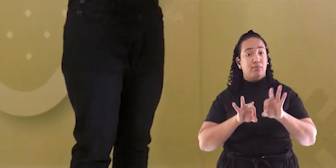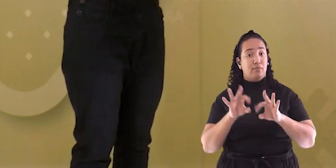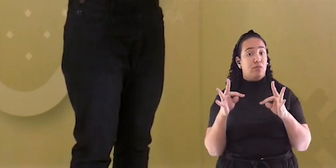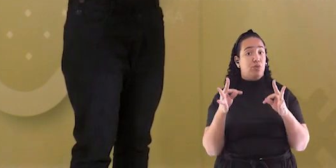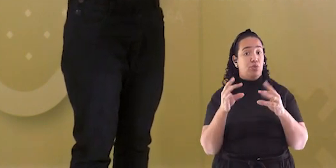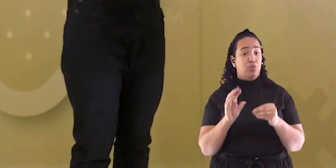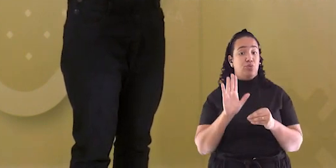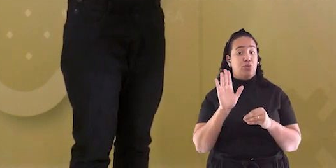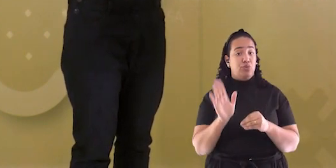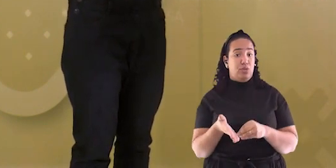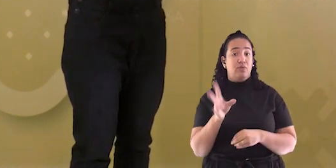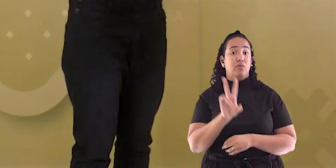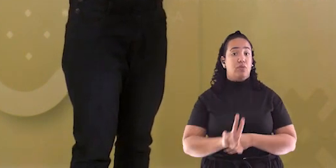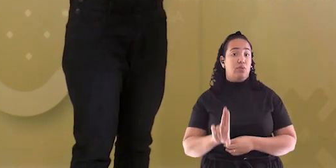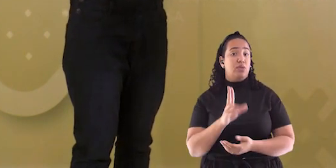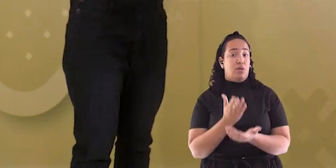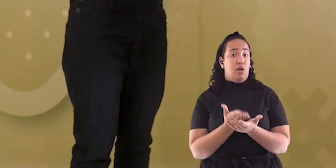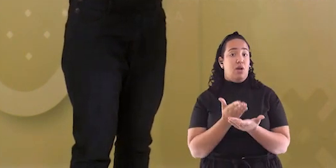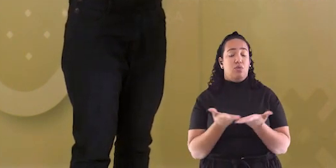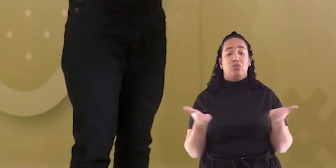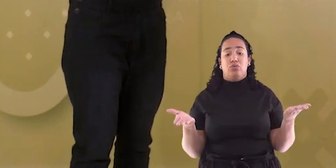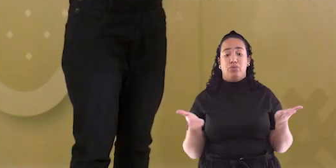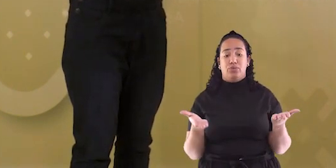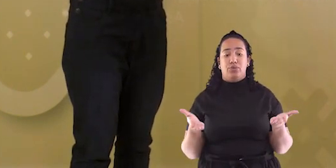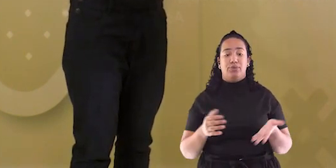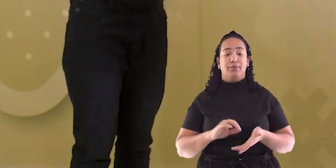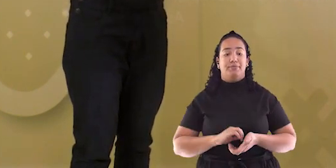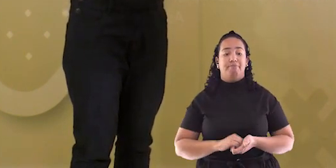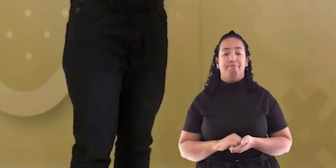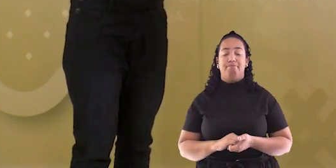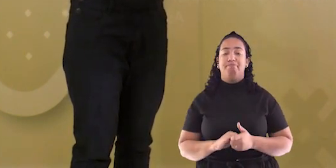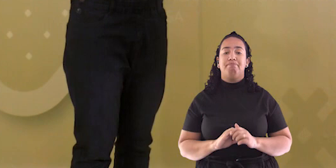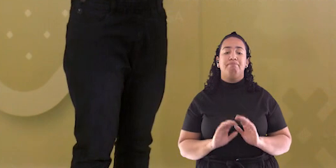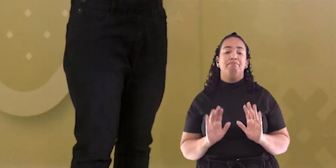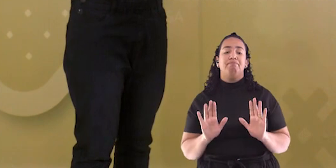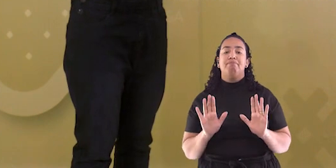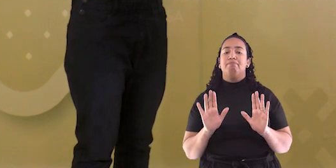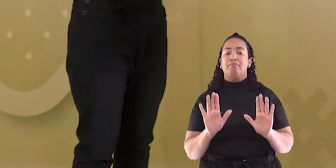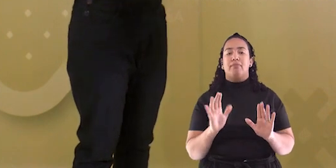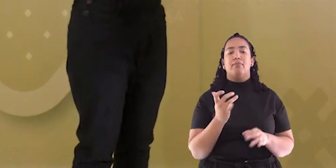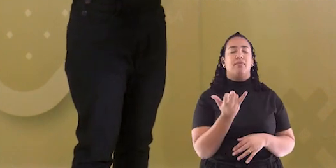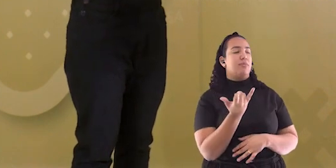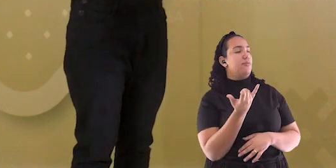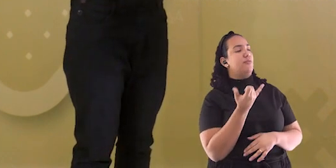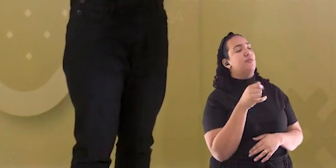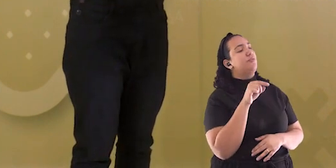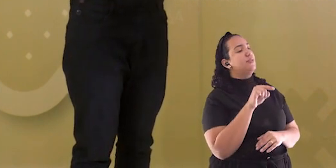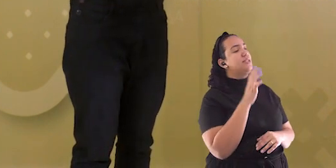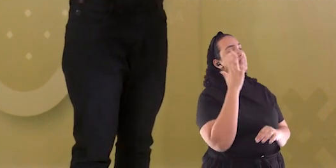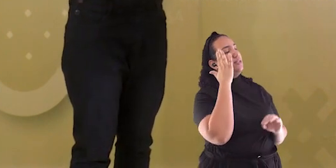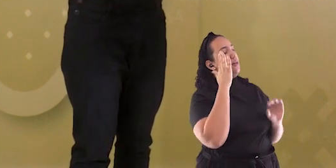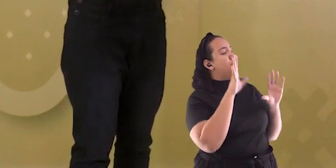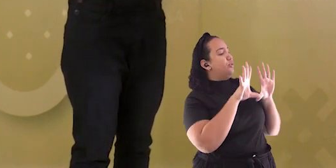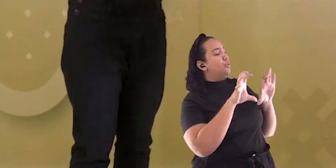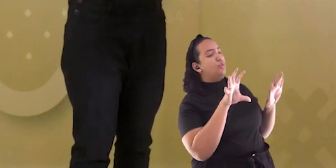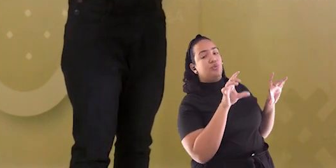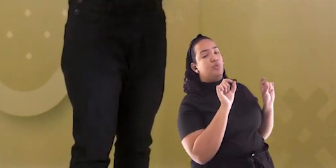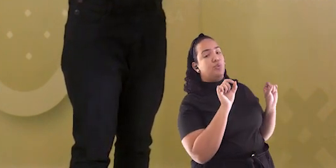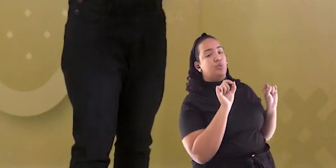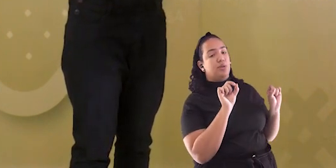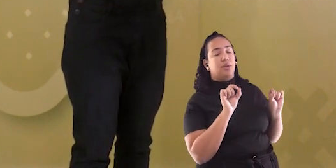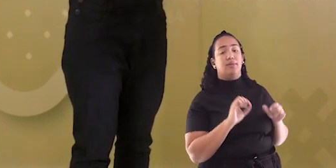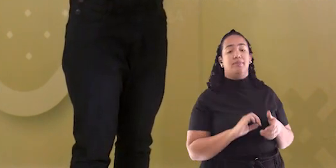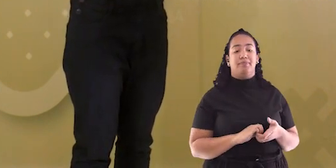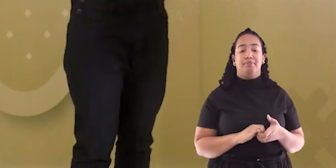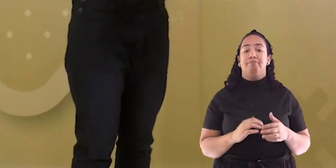porque a gente vai usar durante a aula. Mas me diz aí, o que você sabe sobre nuvens? Quando